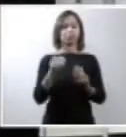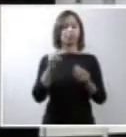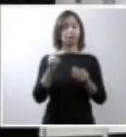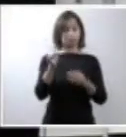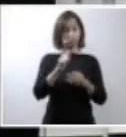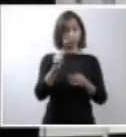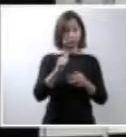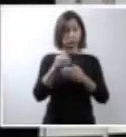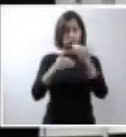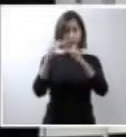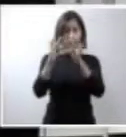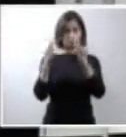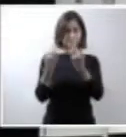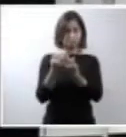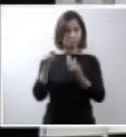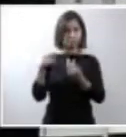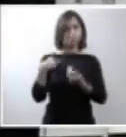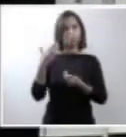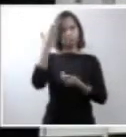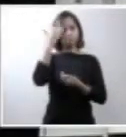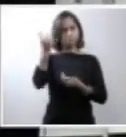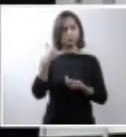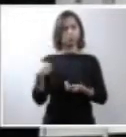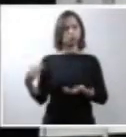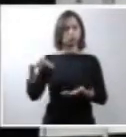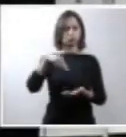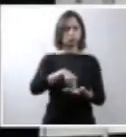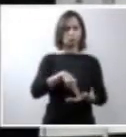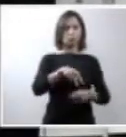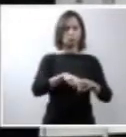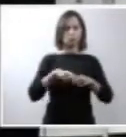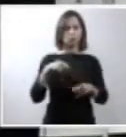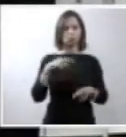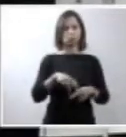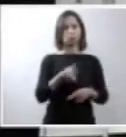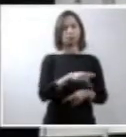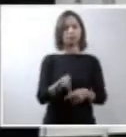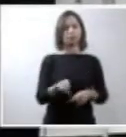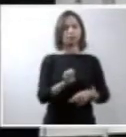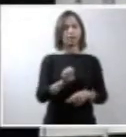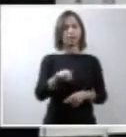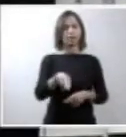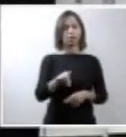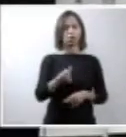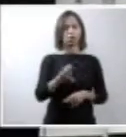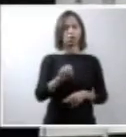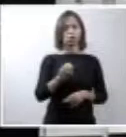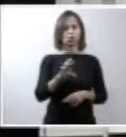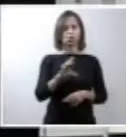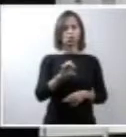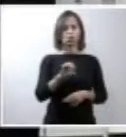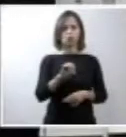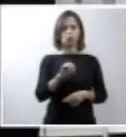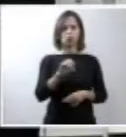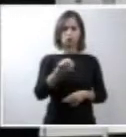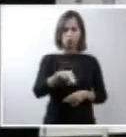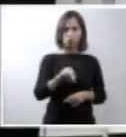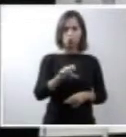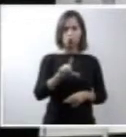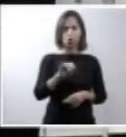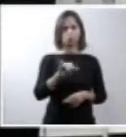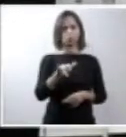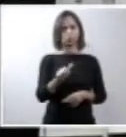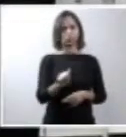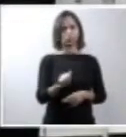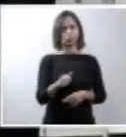solicitou a minha presença como professora de endocrinologia da Escola Paulista de Medicina. Não represento